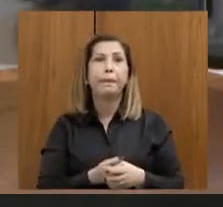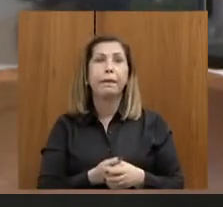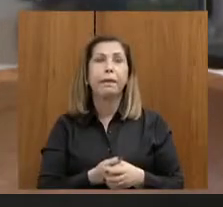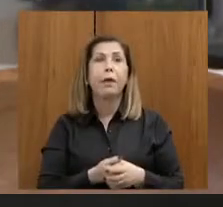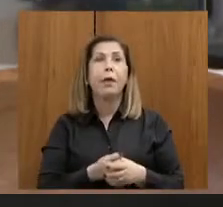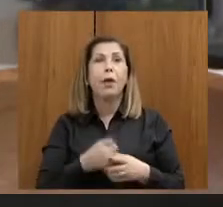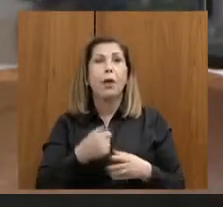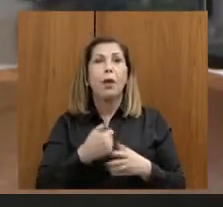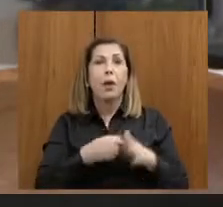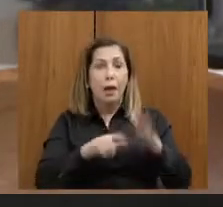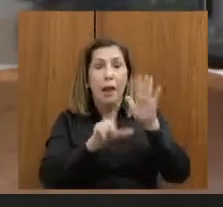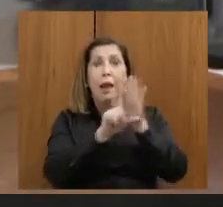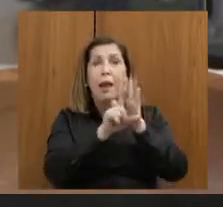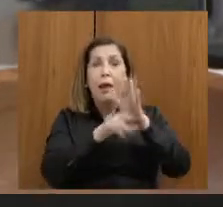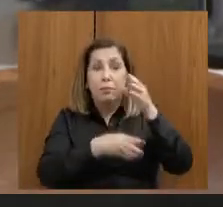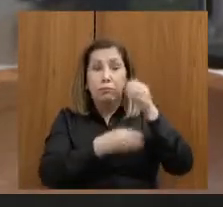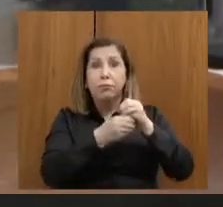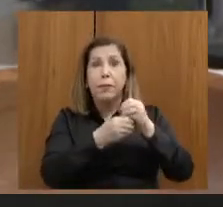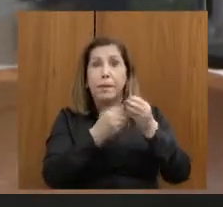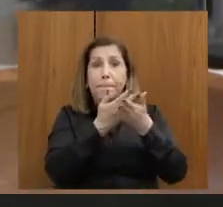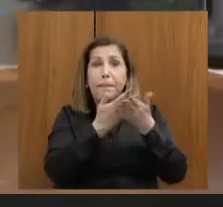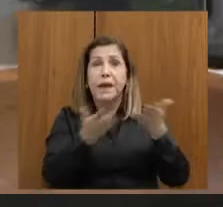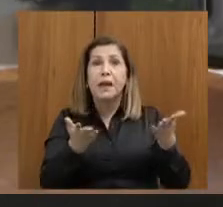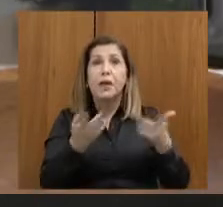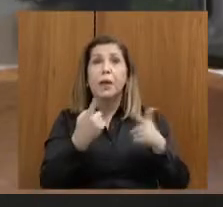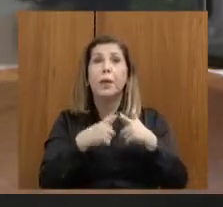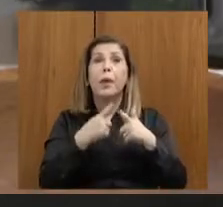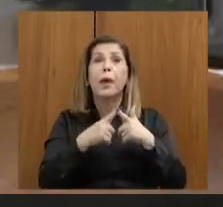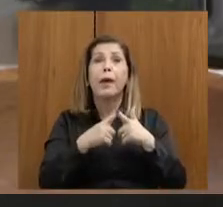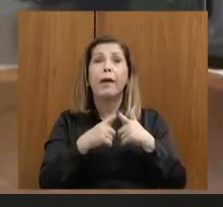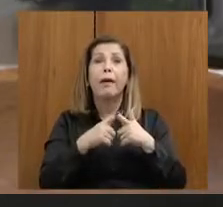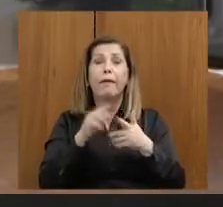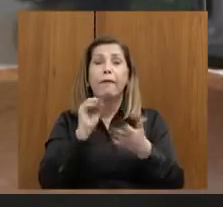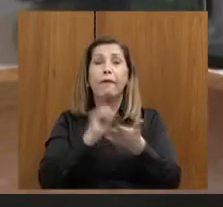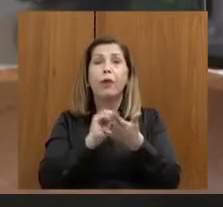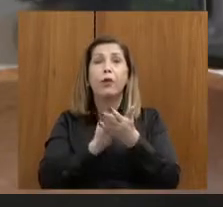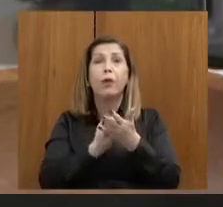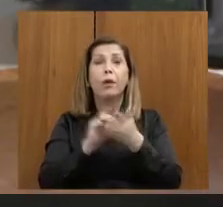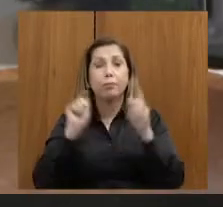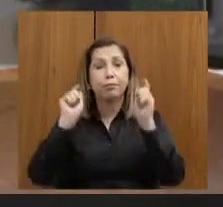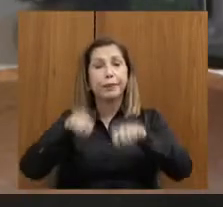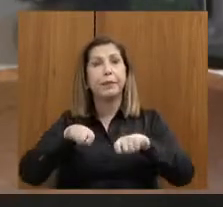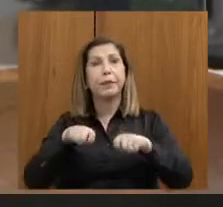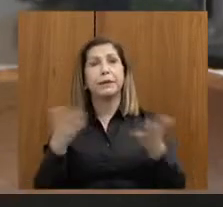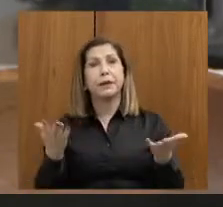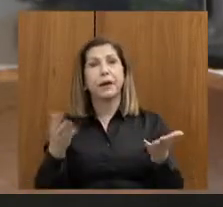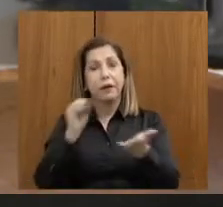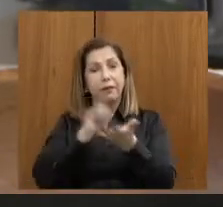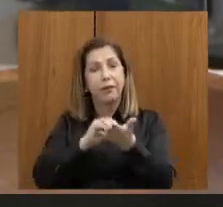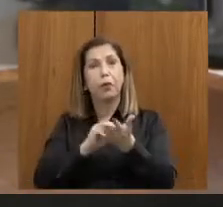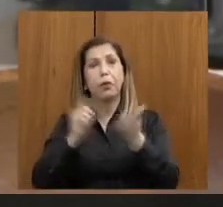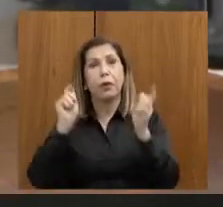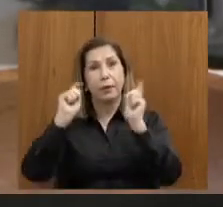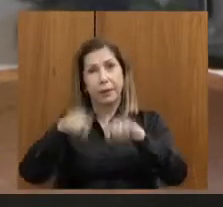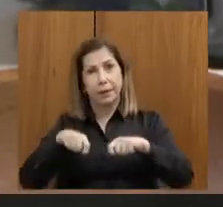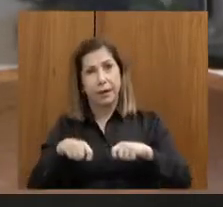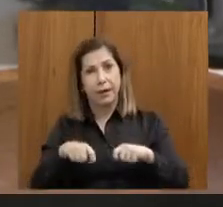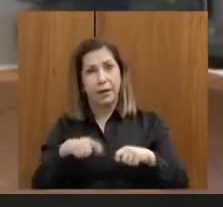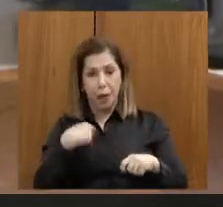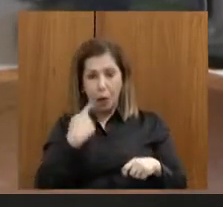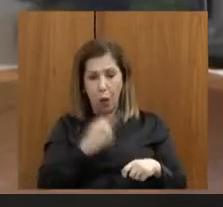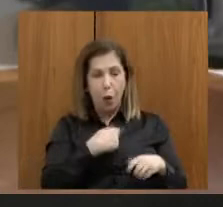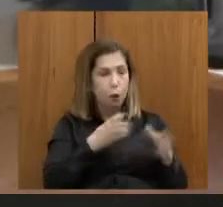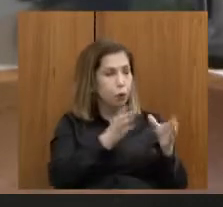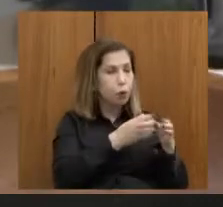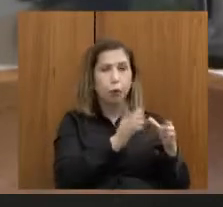perdeu essa emenda por falta de competência do Estado e não foi Nossa que o